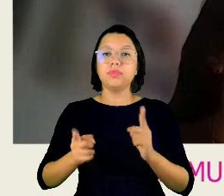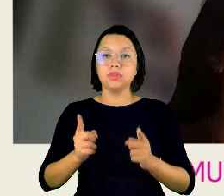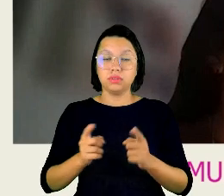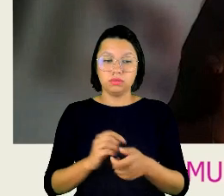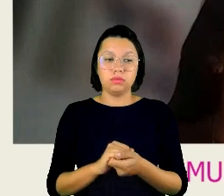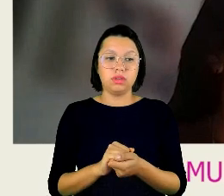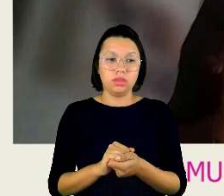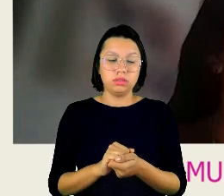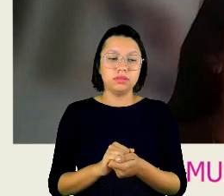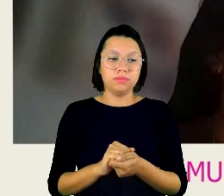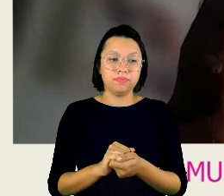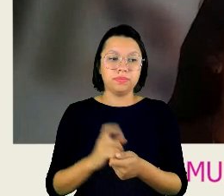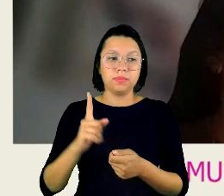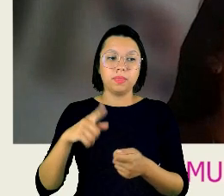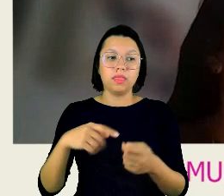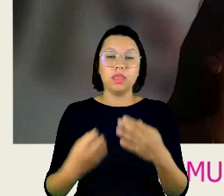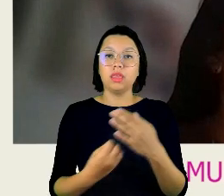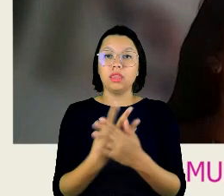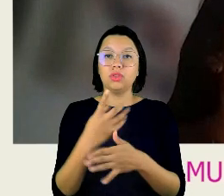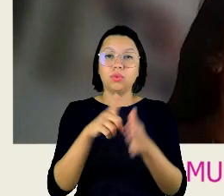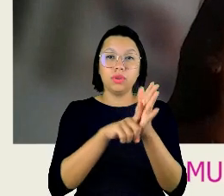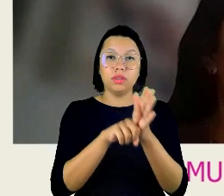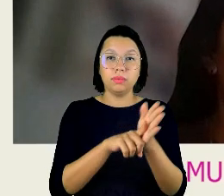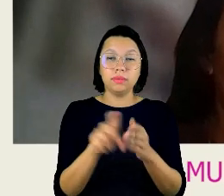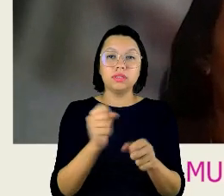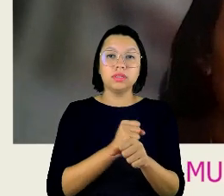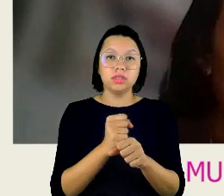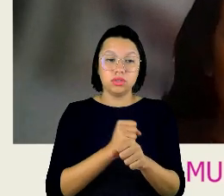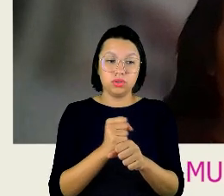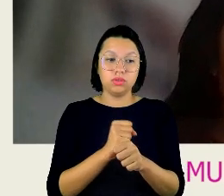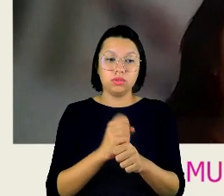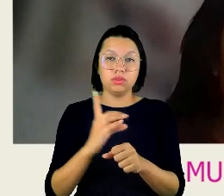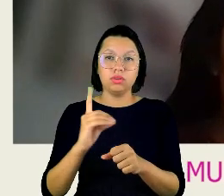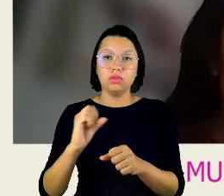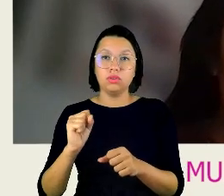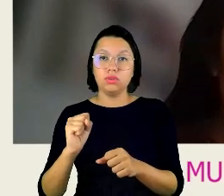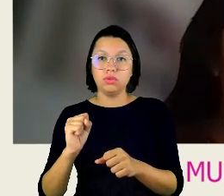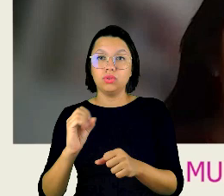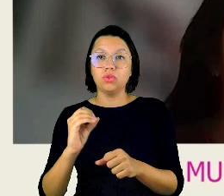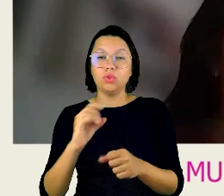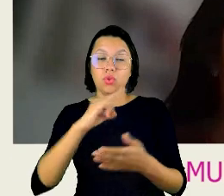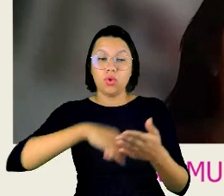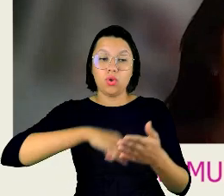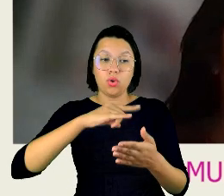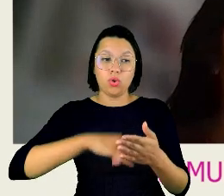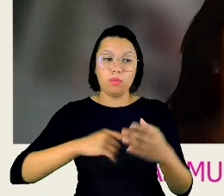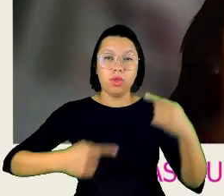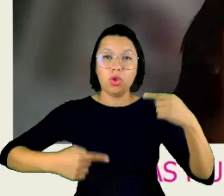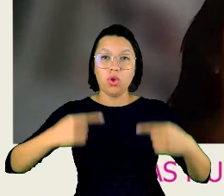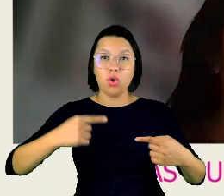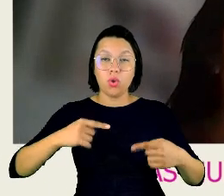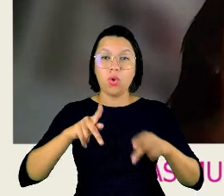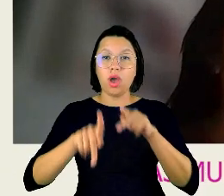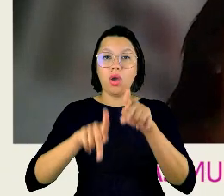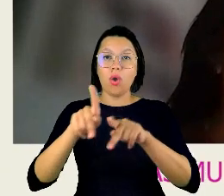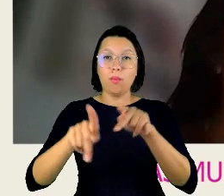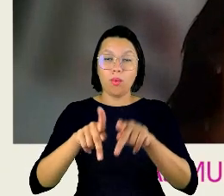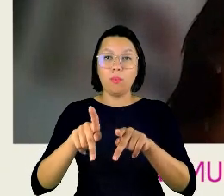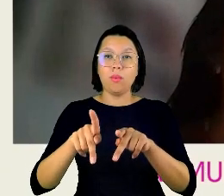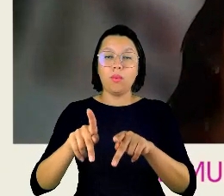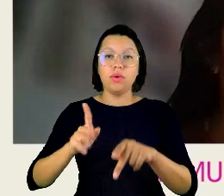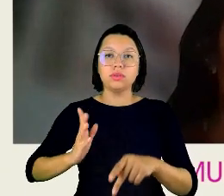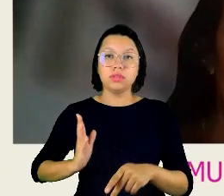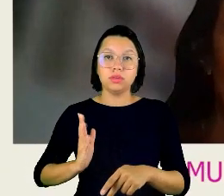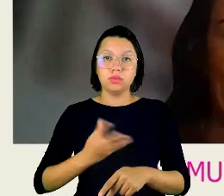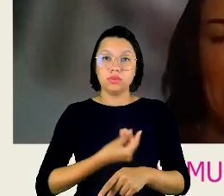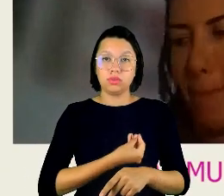ANTRA, é autora da pesquisa anual Dossiê da Violência contra a População Trans Brasileira,